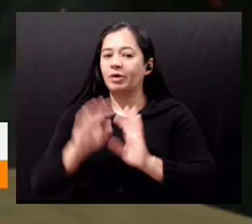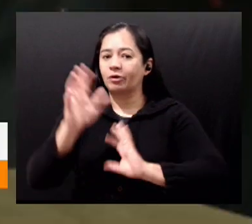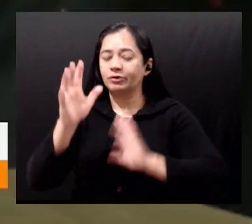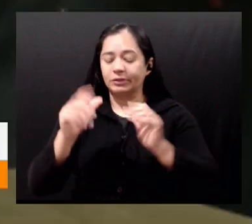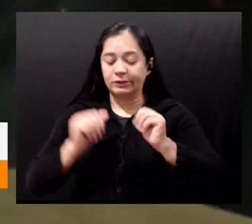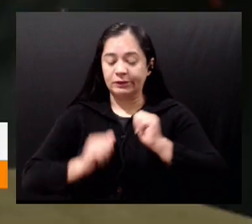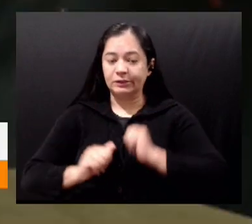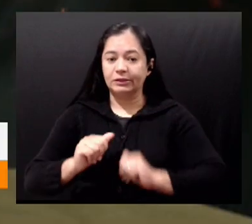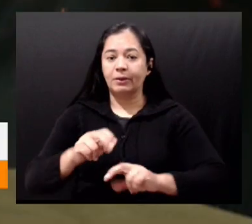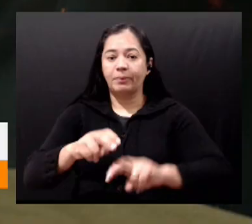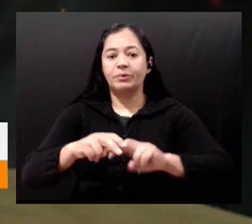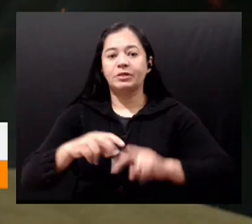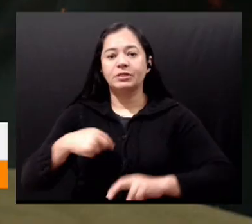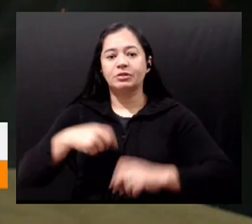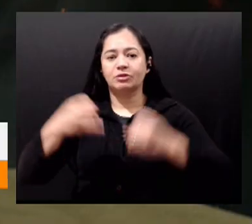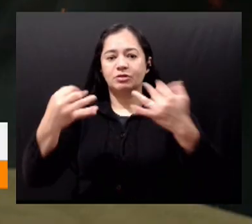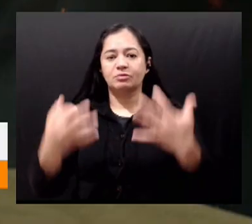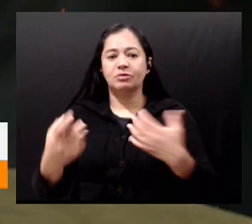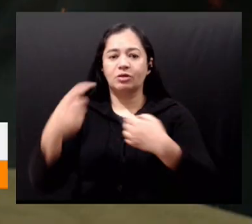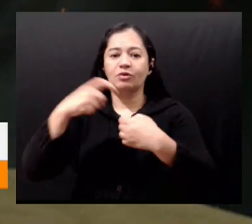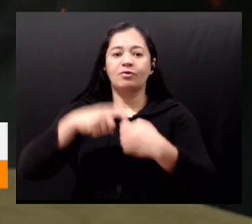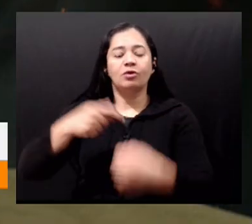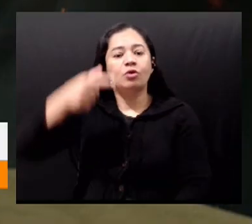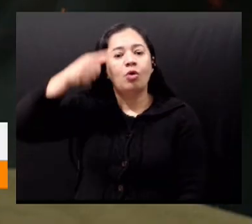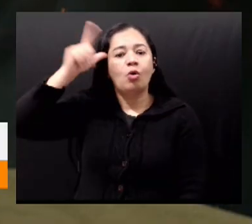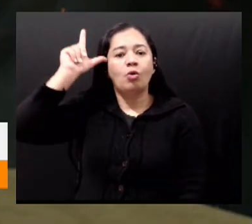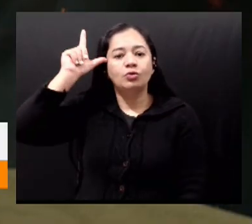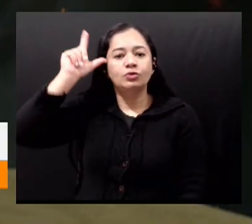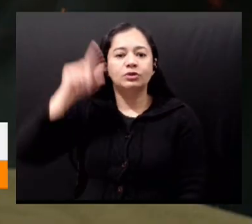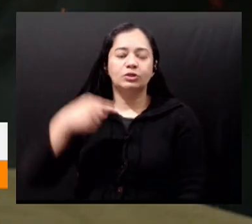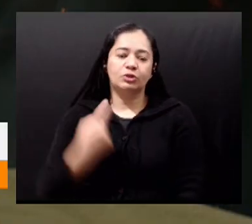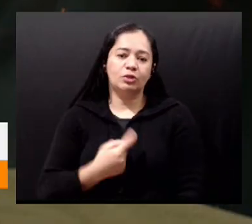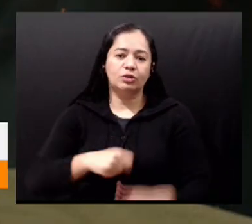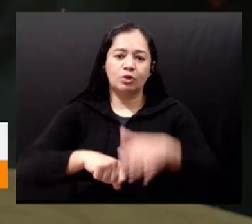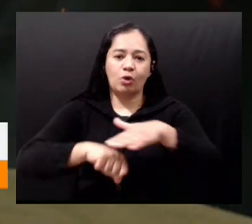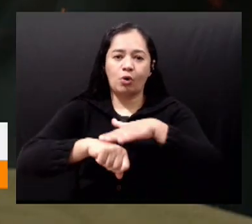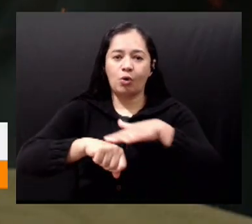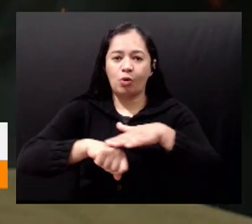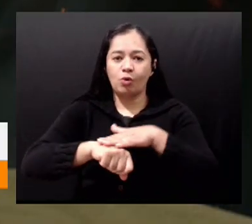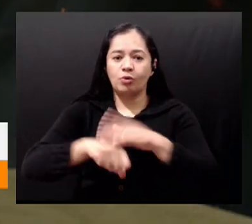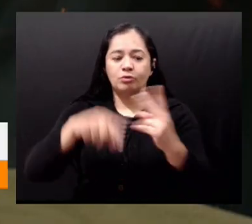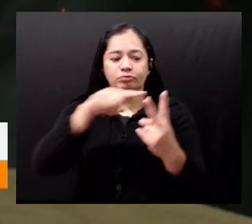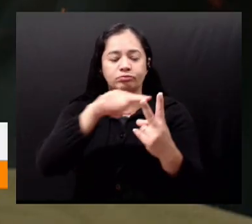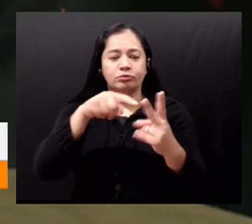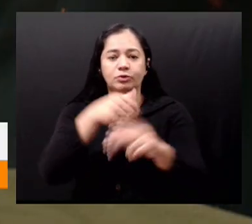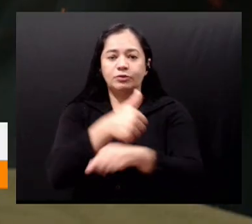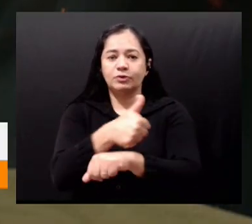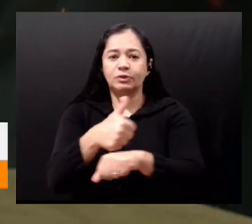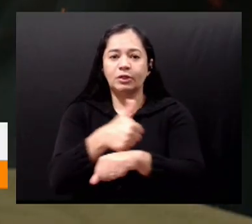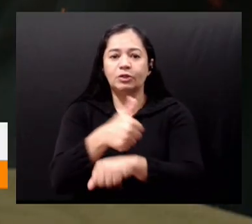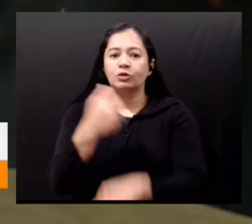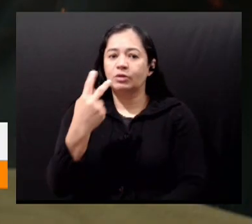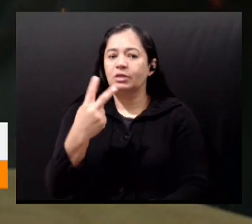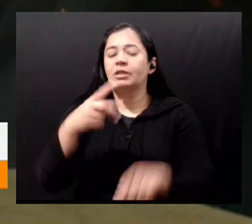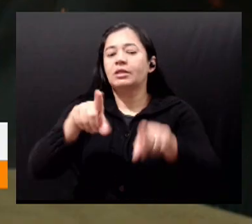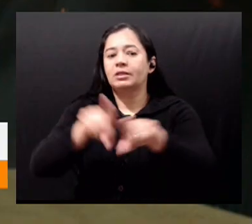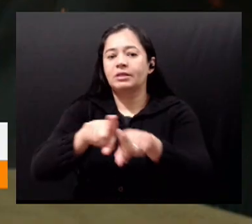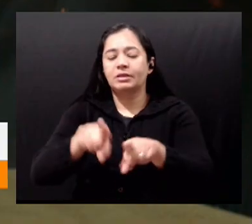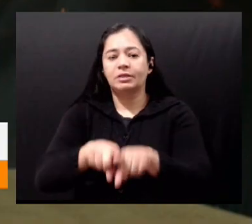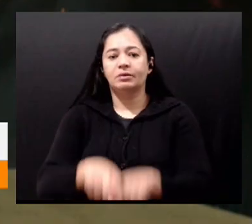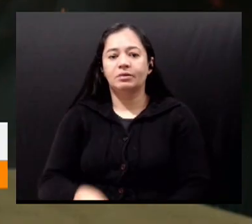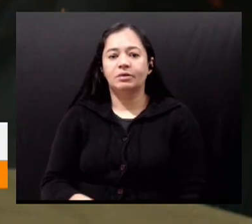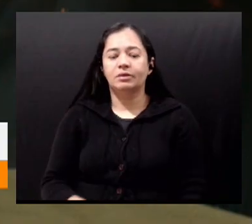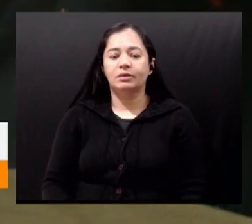volto ao programa de ontem, porque ontem nós conversamos aqui com 2 profissionais também, mas referente à